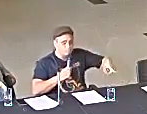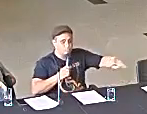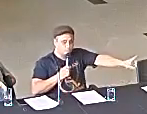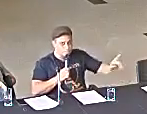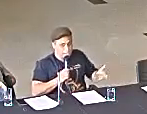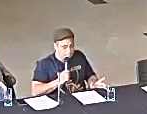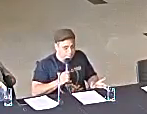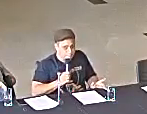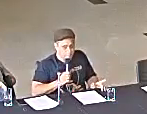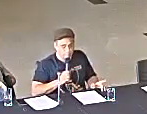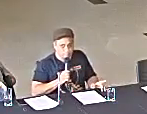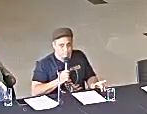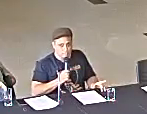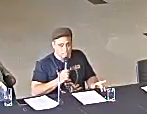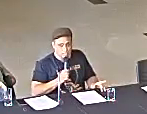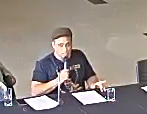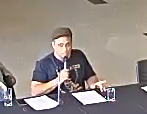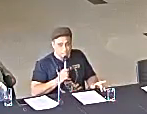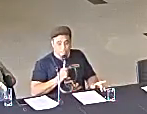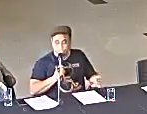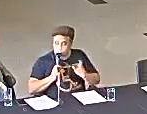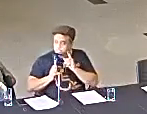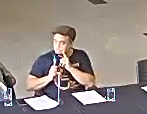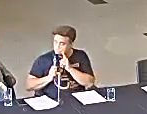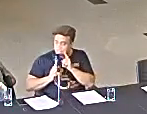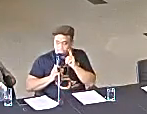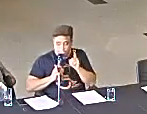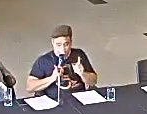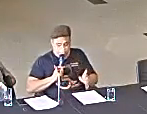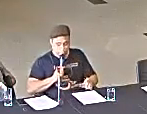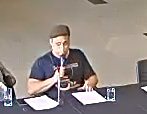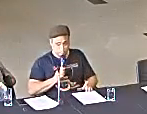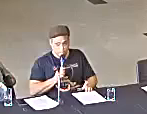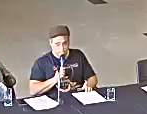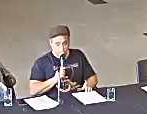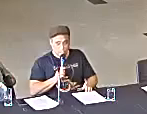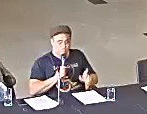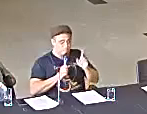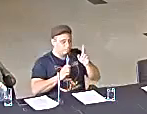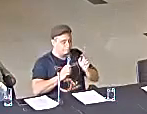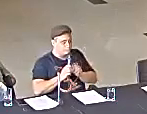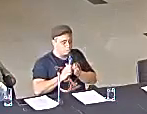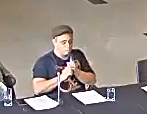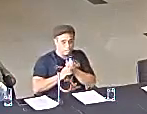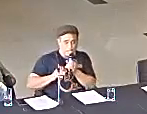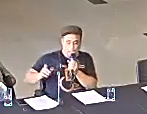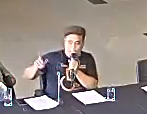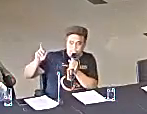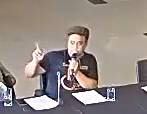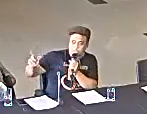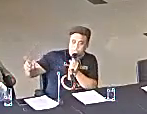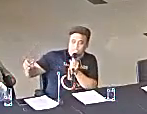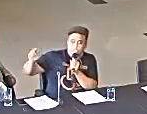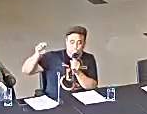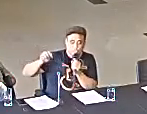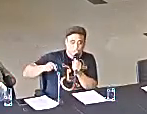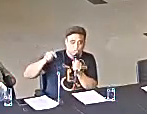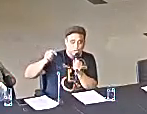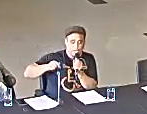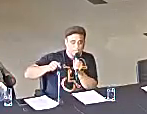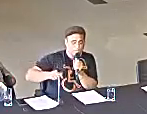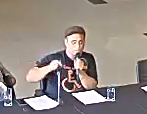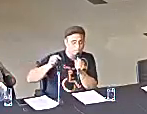jeito do ônibus de um andar entendeu e se conseguir subir tem isso nós os dia 28 a a a questão